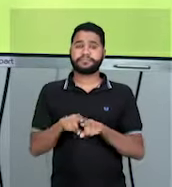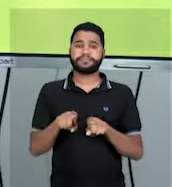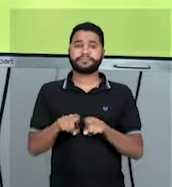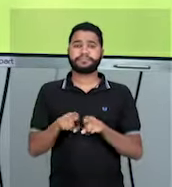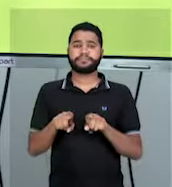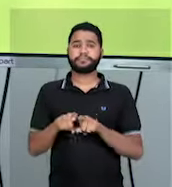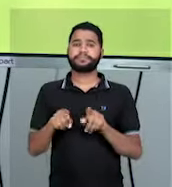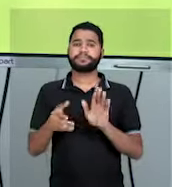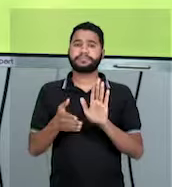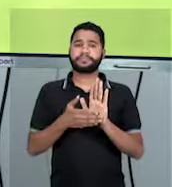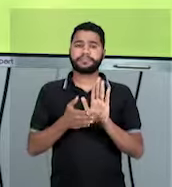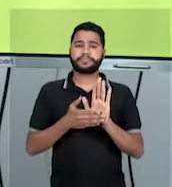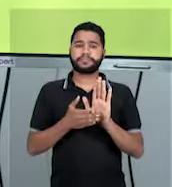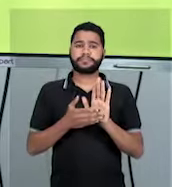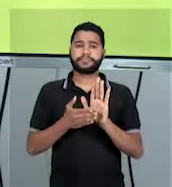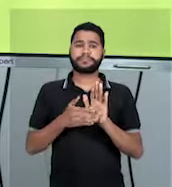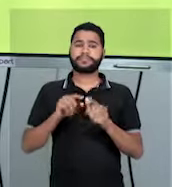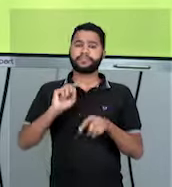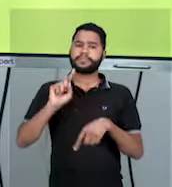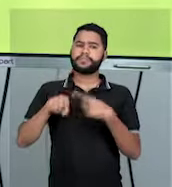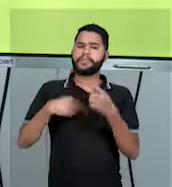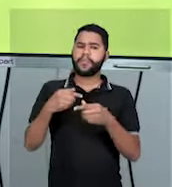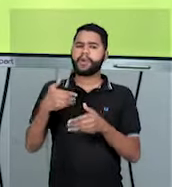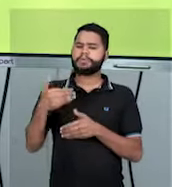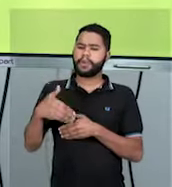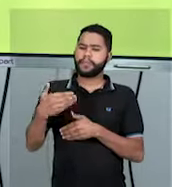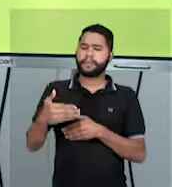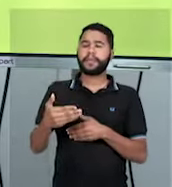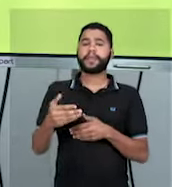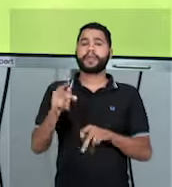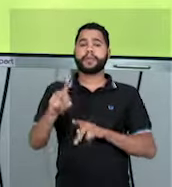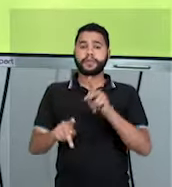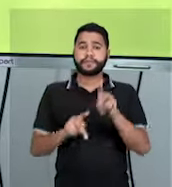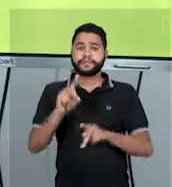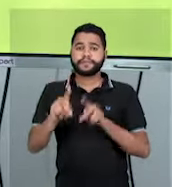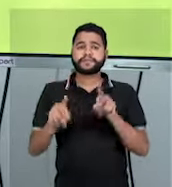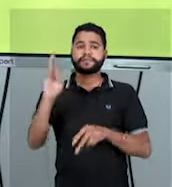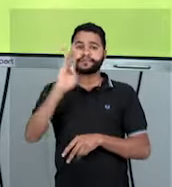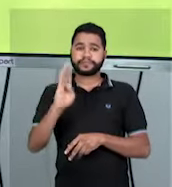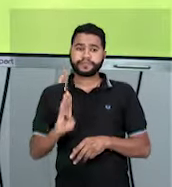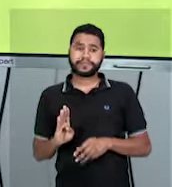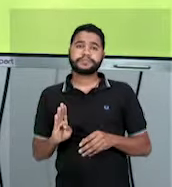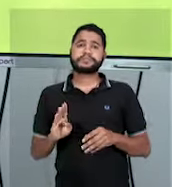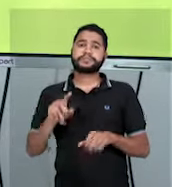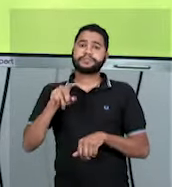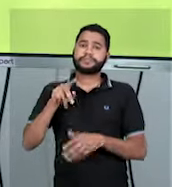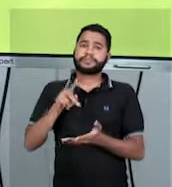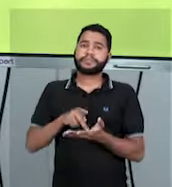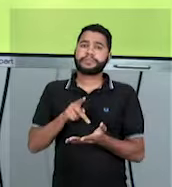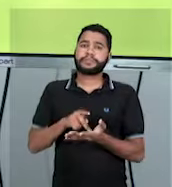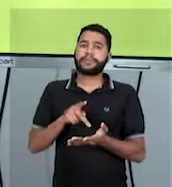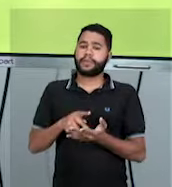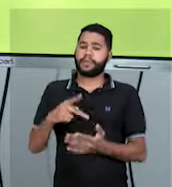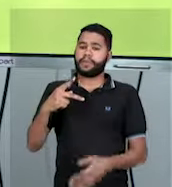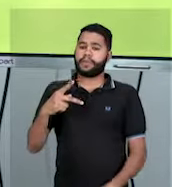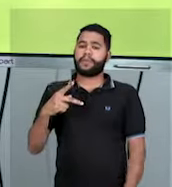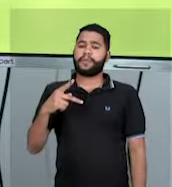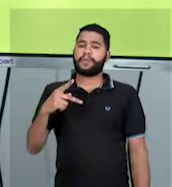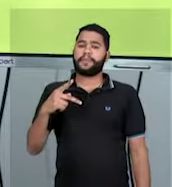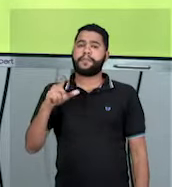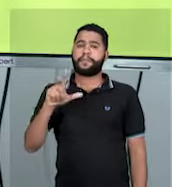proposto que, depois de um tempo, a população brasileira seria consultada através de um plebiscito